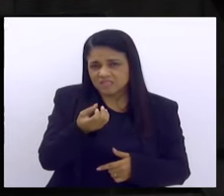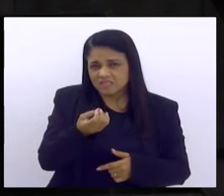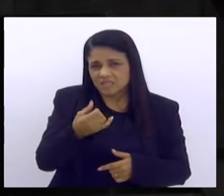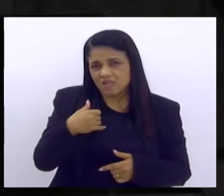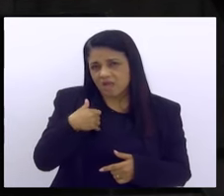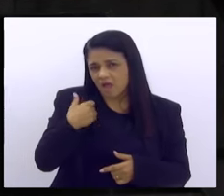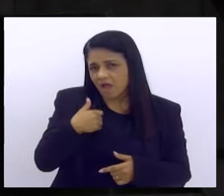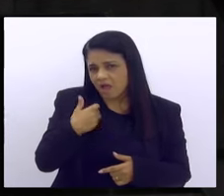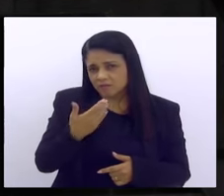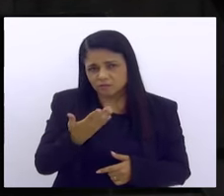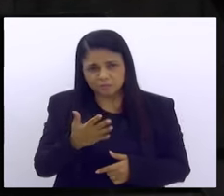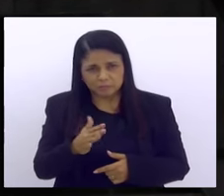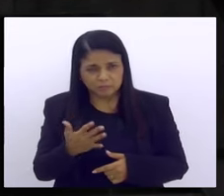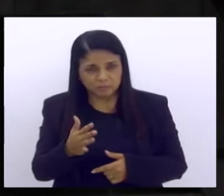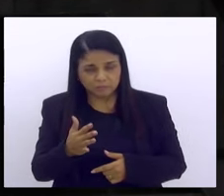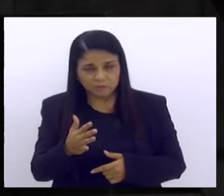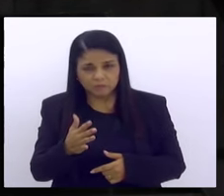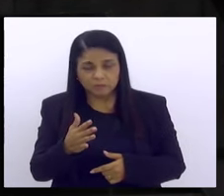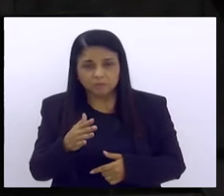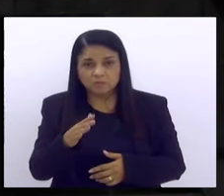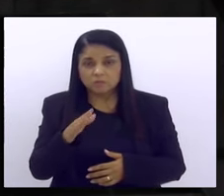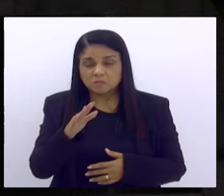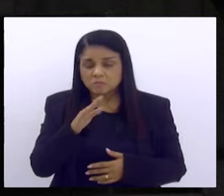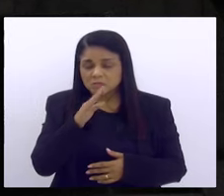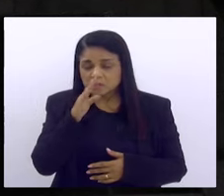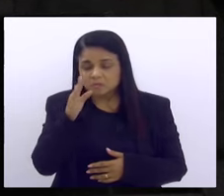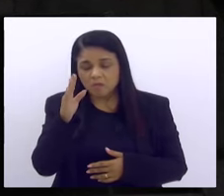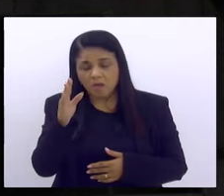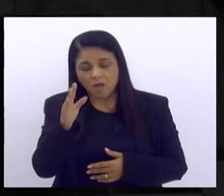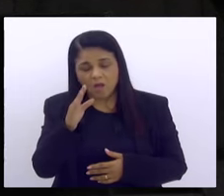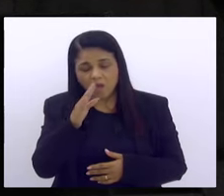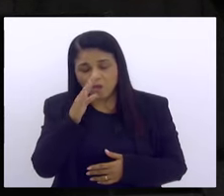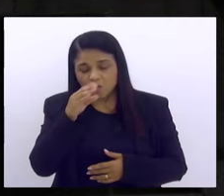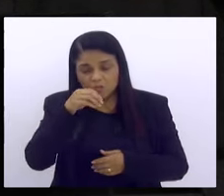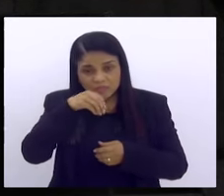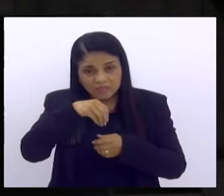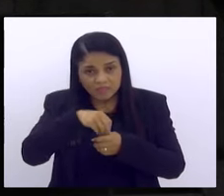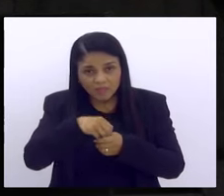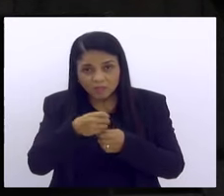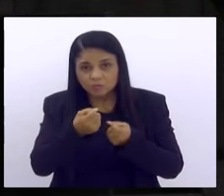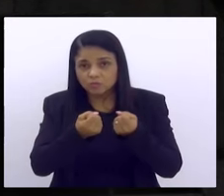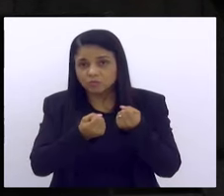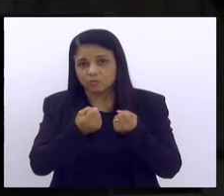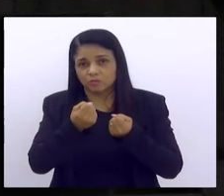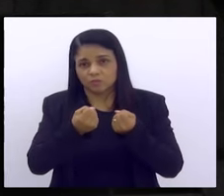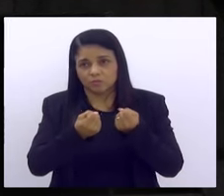anos, passando mal dentro de um veículo